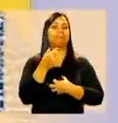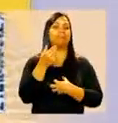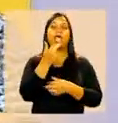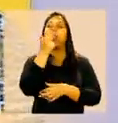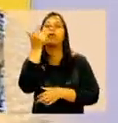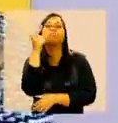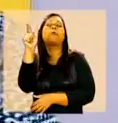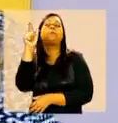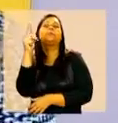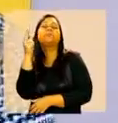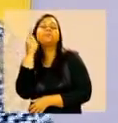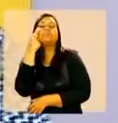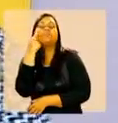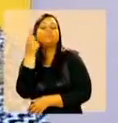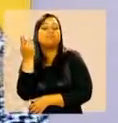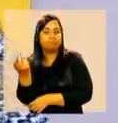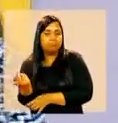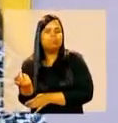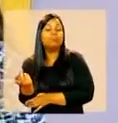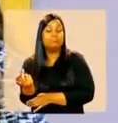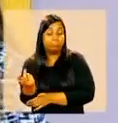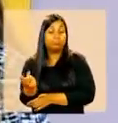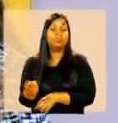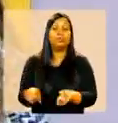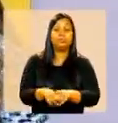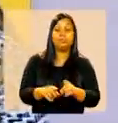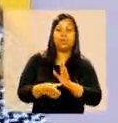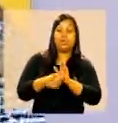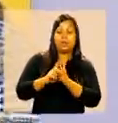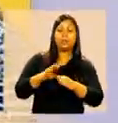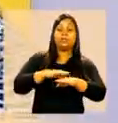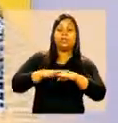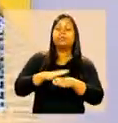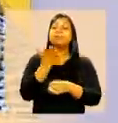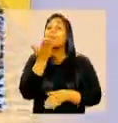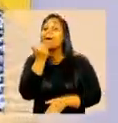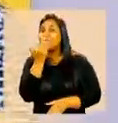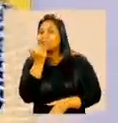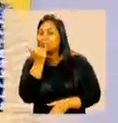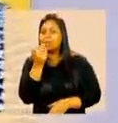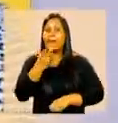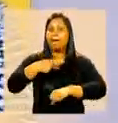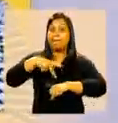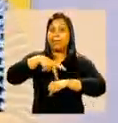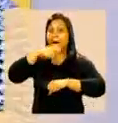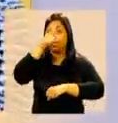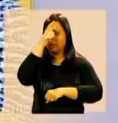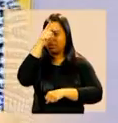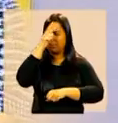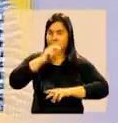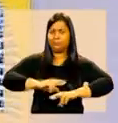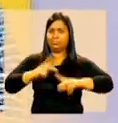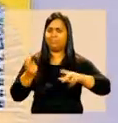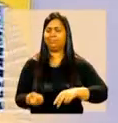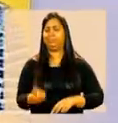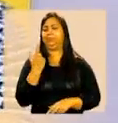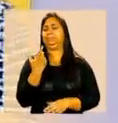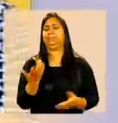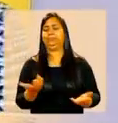línguas. A Carla, a gente estava conversando até antes sobre a gastronomia, que na Alemanha é um pouco esquisito, assim, pra gente. É que todo